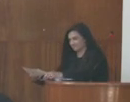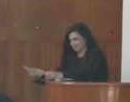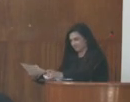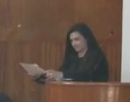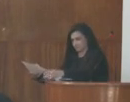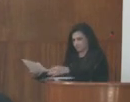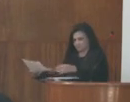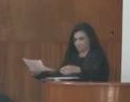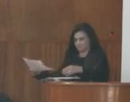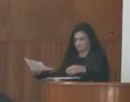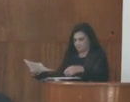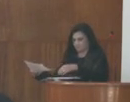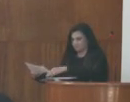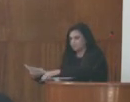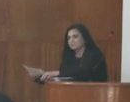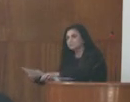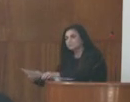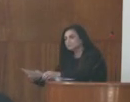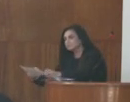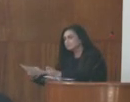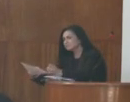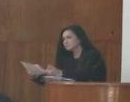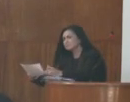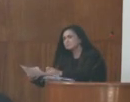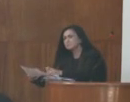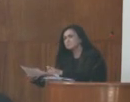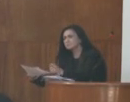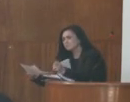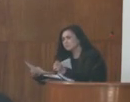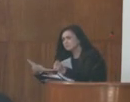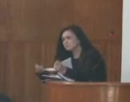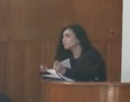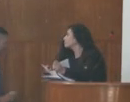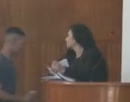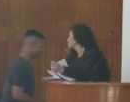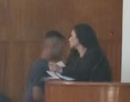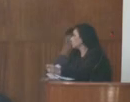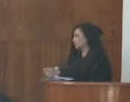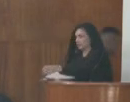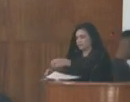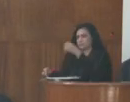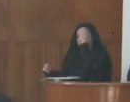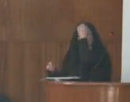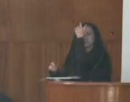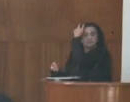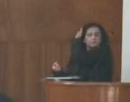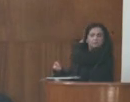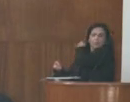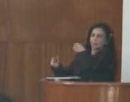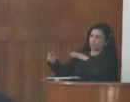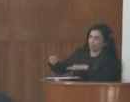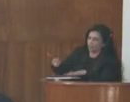Boa tarde. Eu queria agradecer o convite da Denise, da Sandra e do deputado,